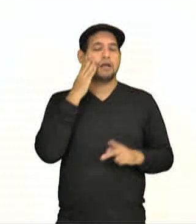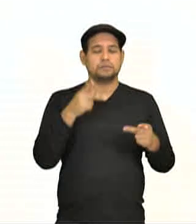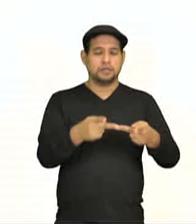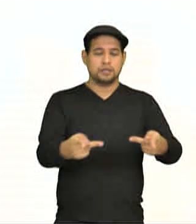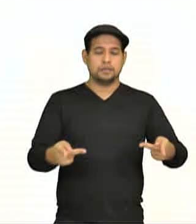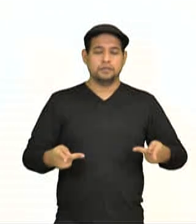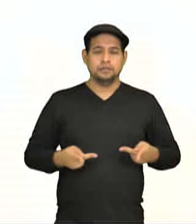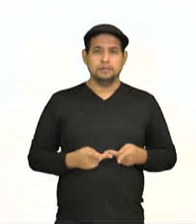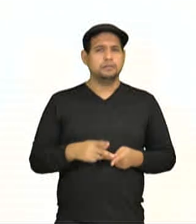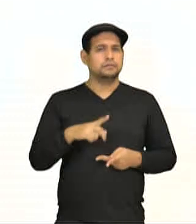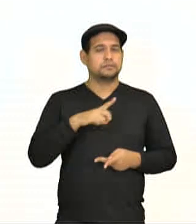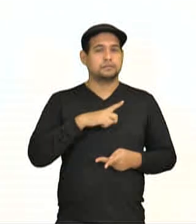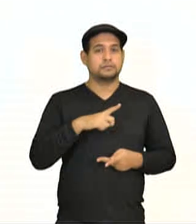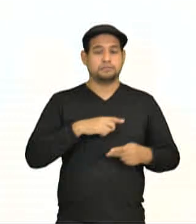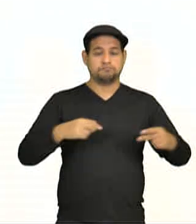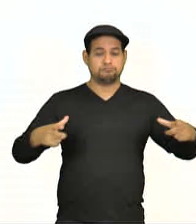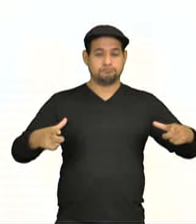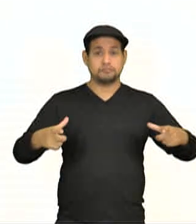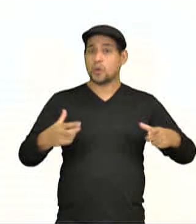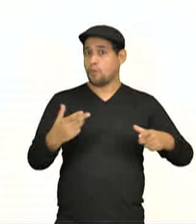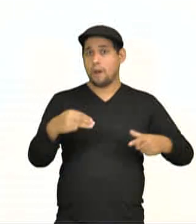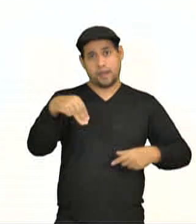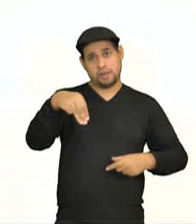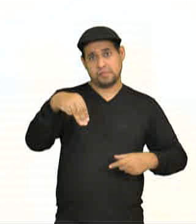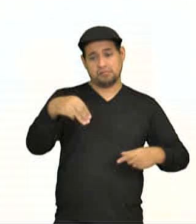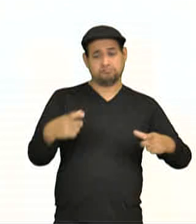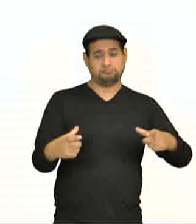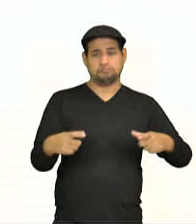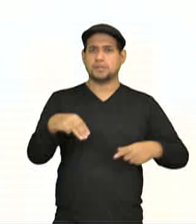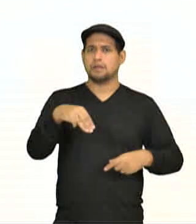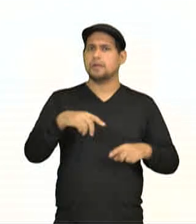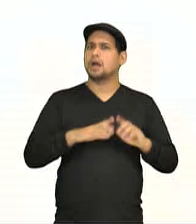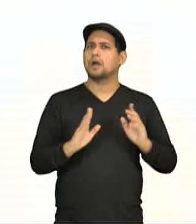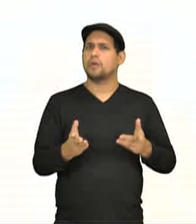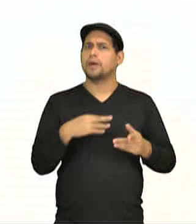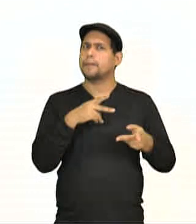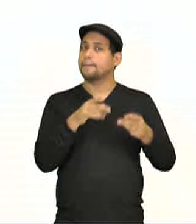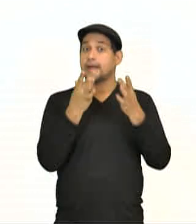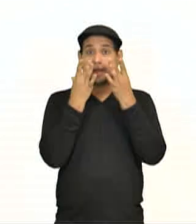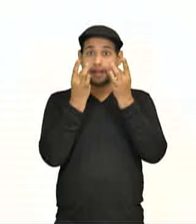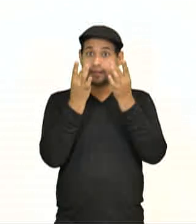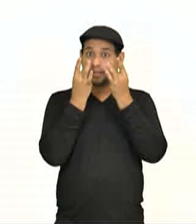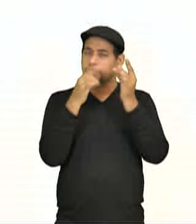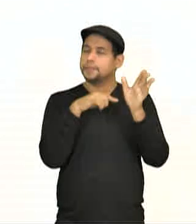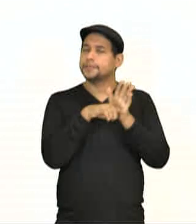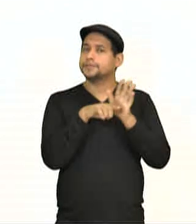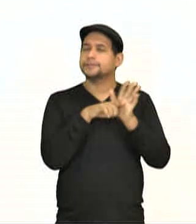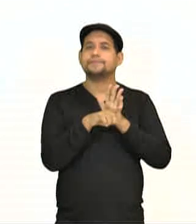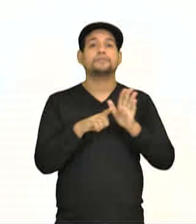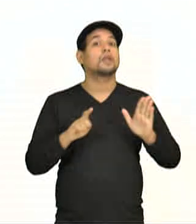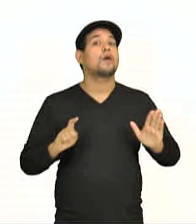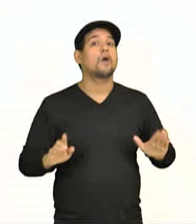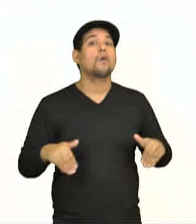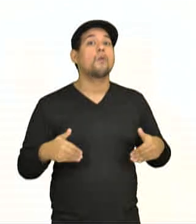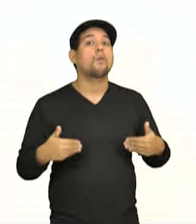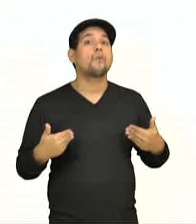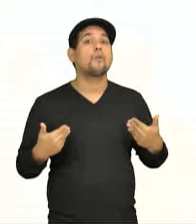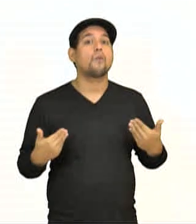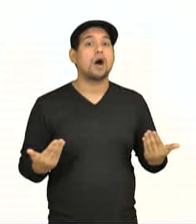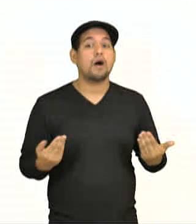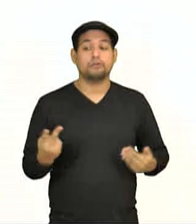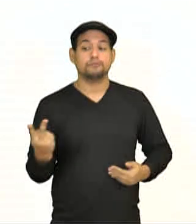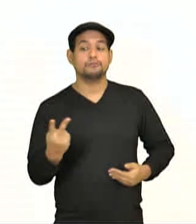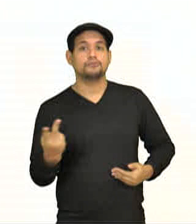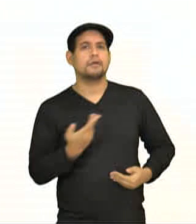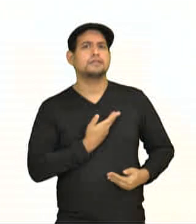elas possuem o mesmo tamanho, né? Agora nós vamos, ó, presta atenção na pergunta. Qual, né, dos dois amigos